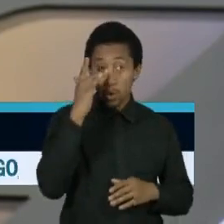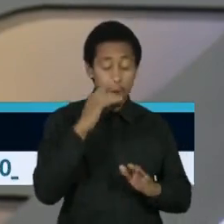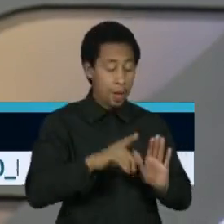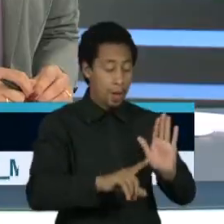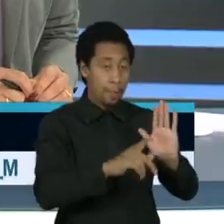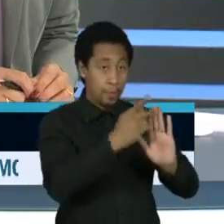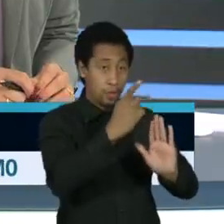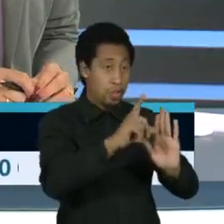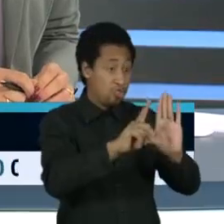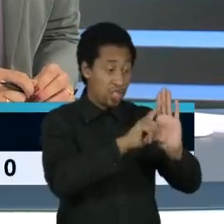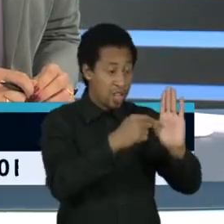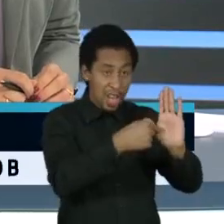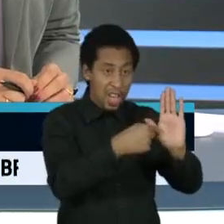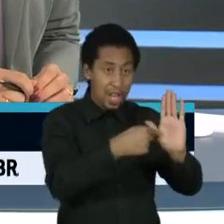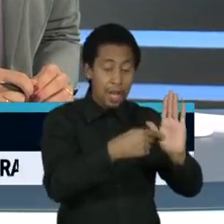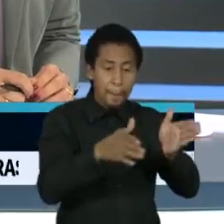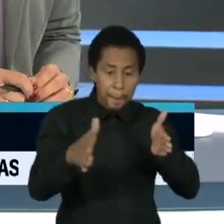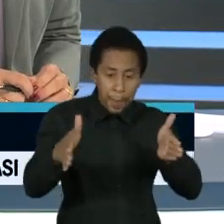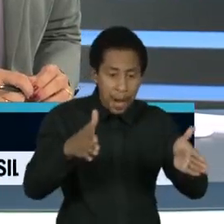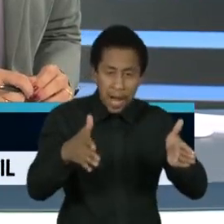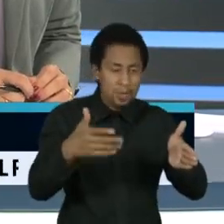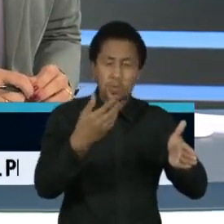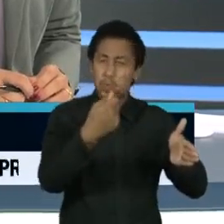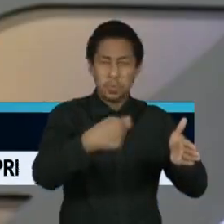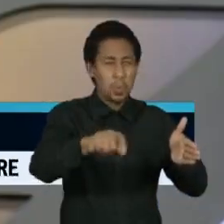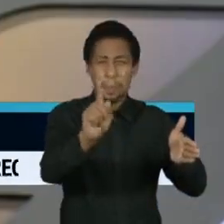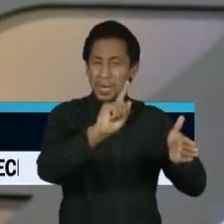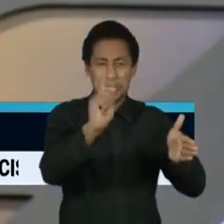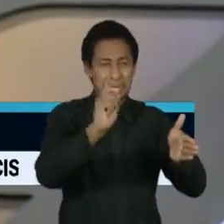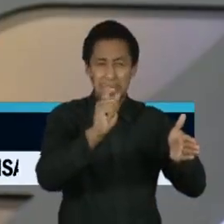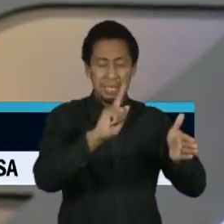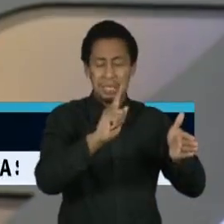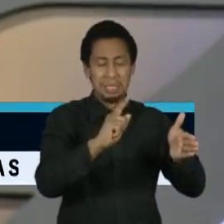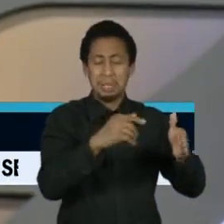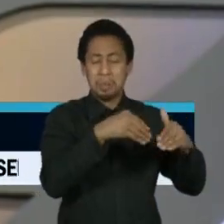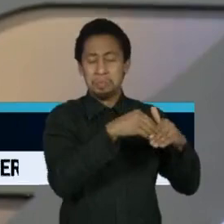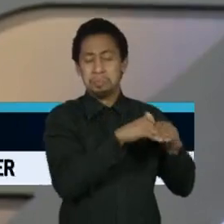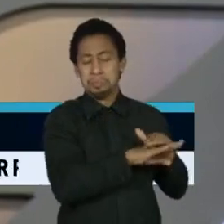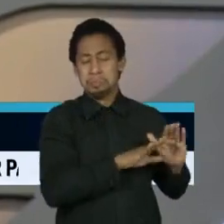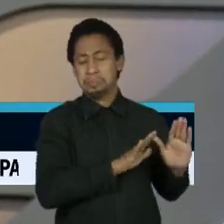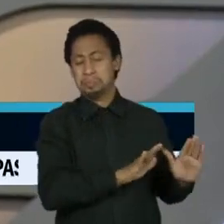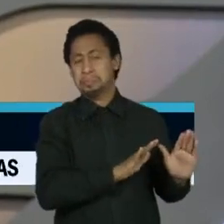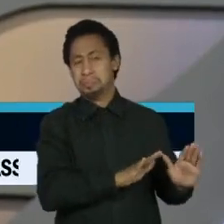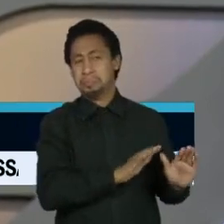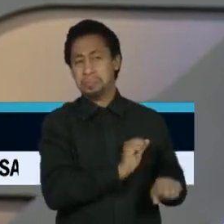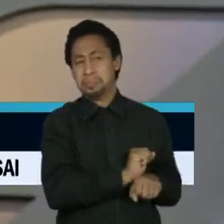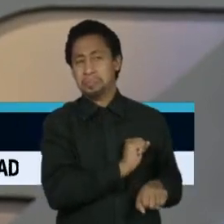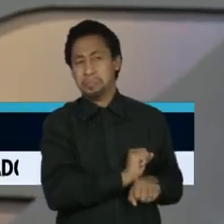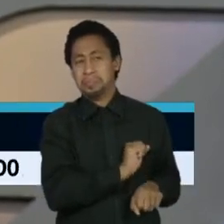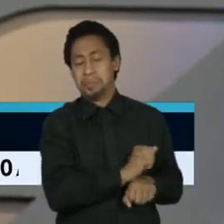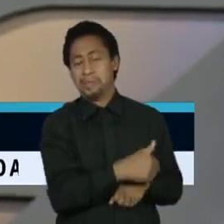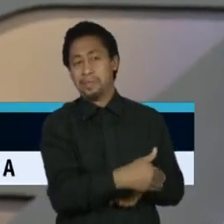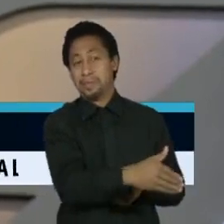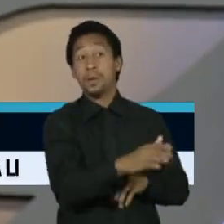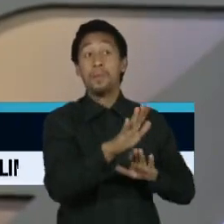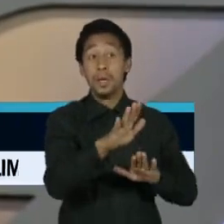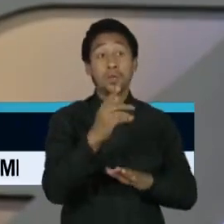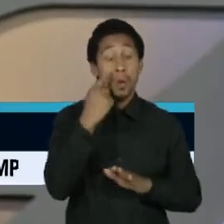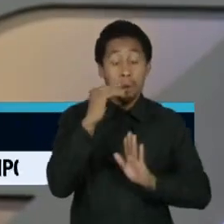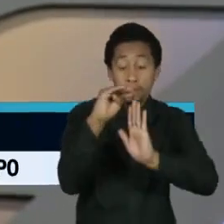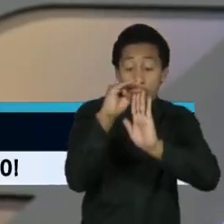isso por um período indeterminado e o controle de medicamentos é fundamental para você saber se aquele sal